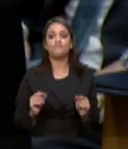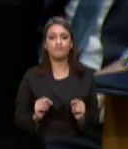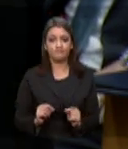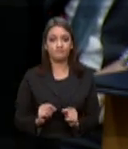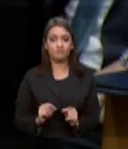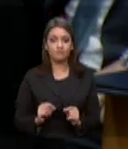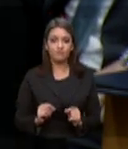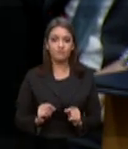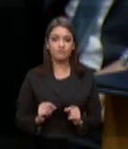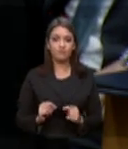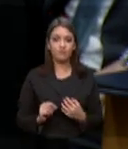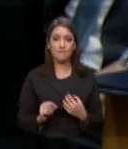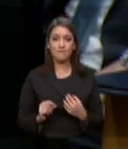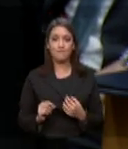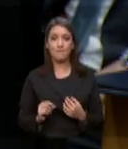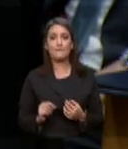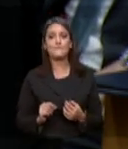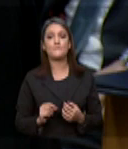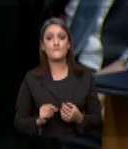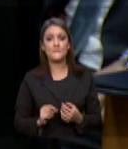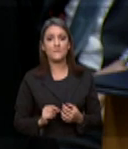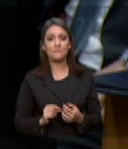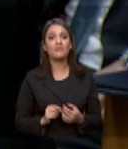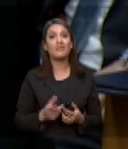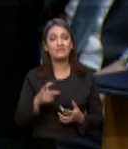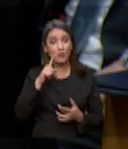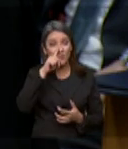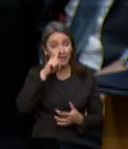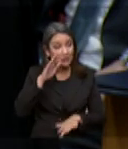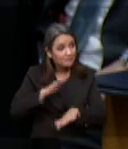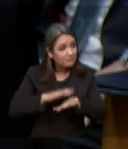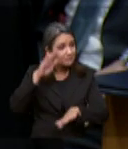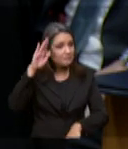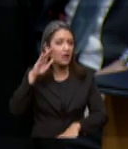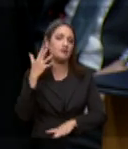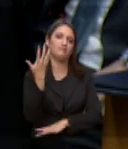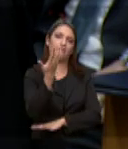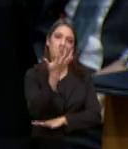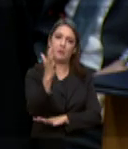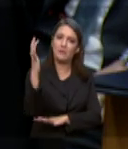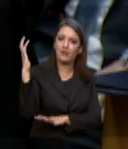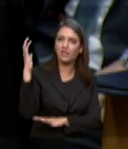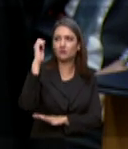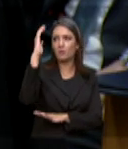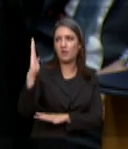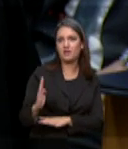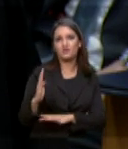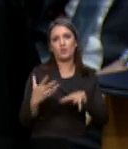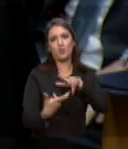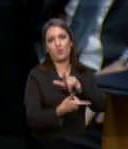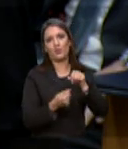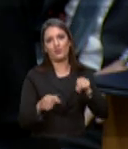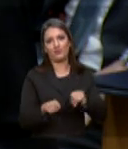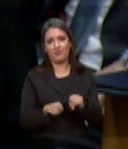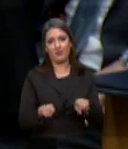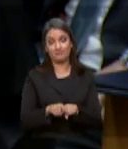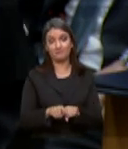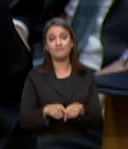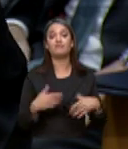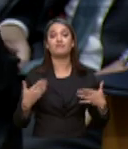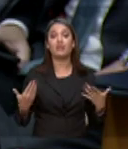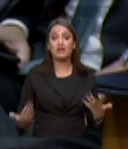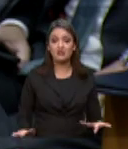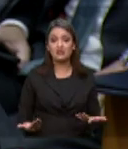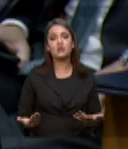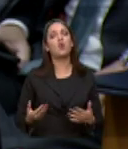alguma, da mais intensa e iminente ameaça ao equilíbrio ecológico brasileiro e mundial. Os atos